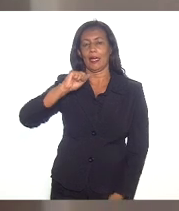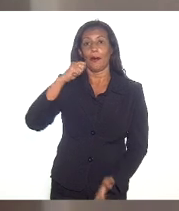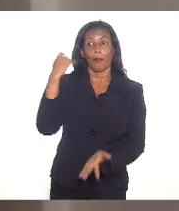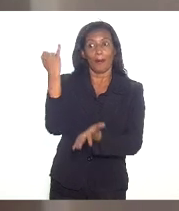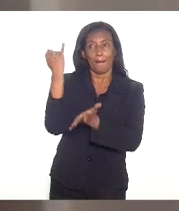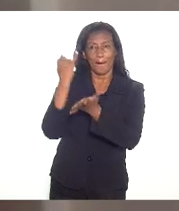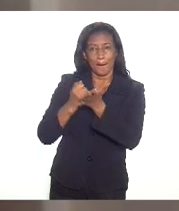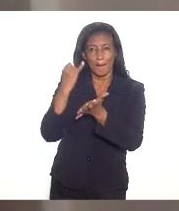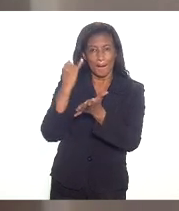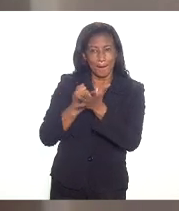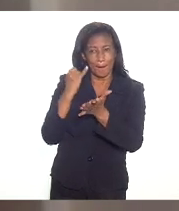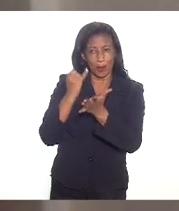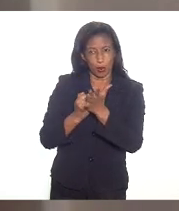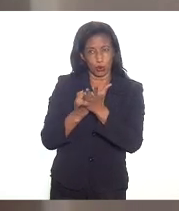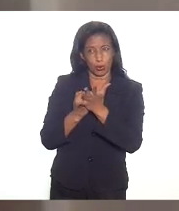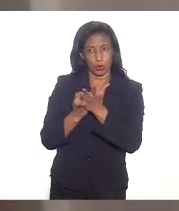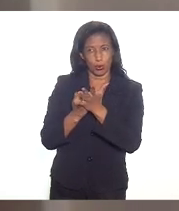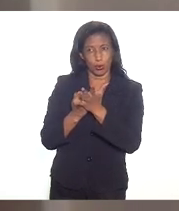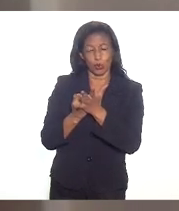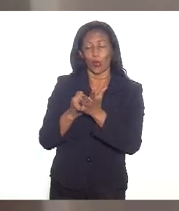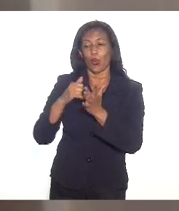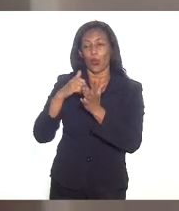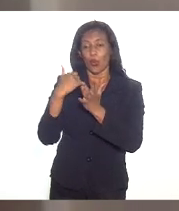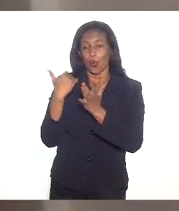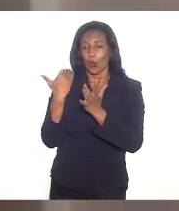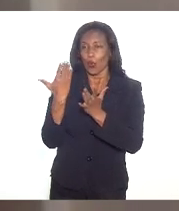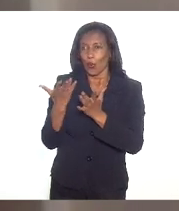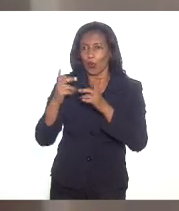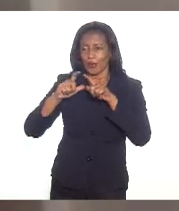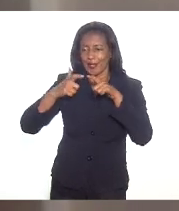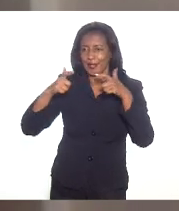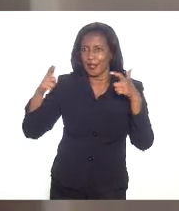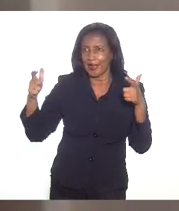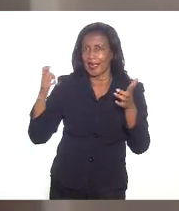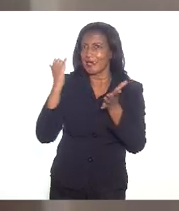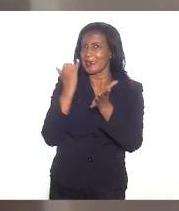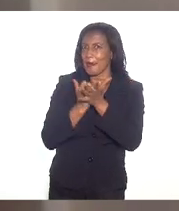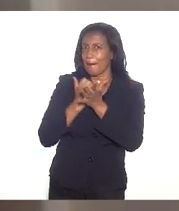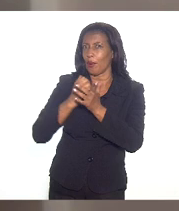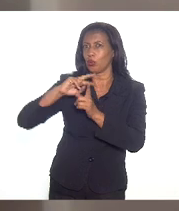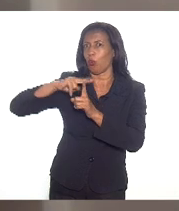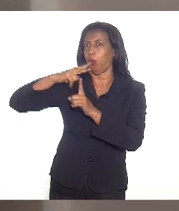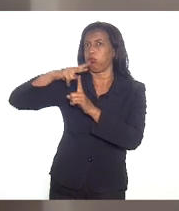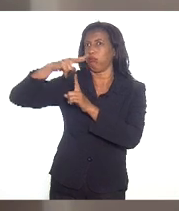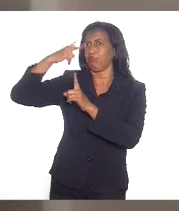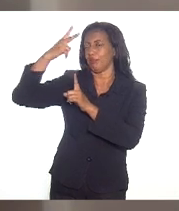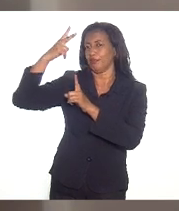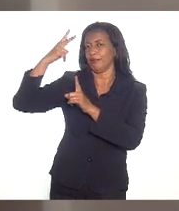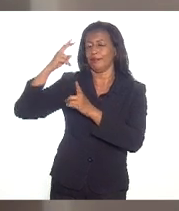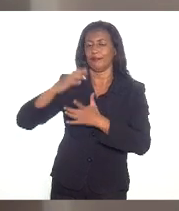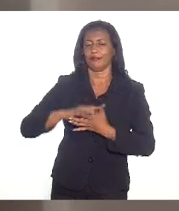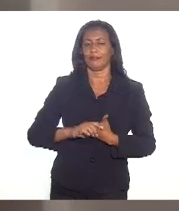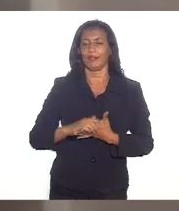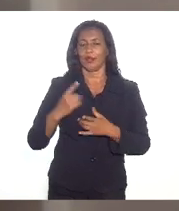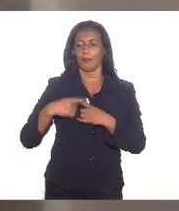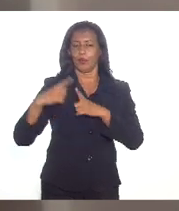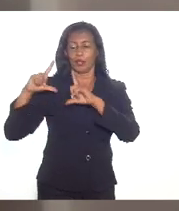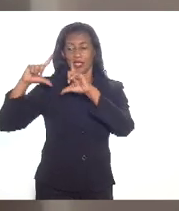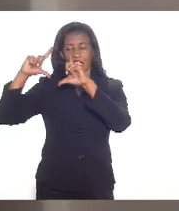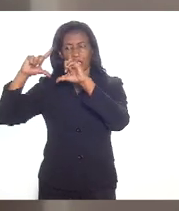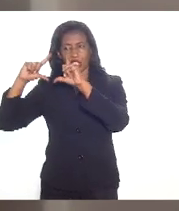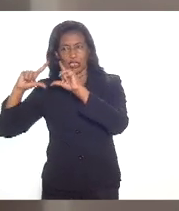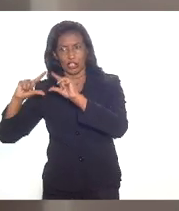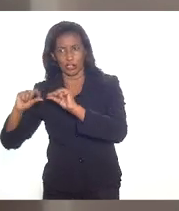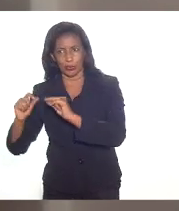pró-cíclico. Então, quando a economia cresce, a receita tributária tende a crescer mais que proporcionalmente, porque diminui a